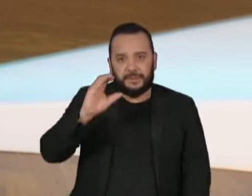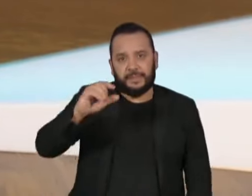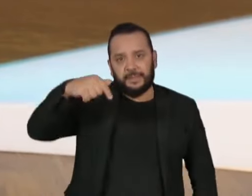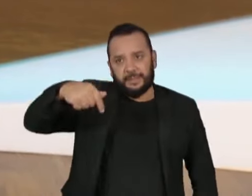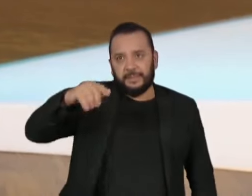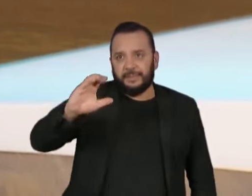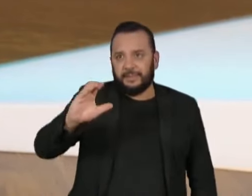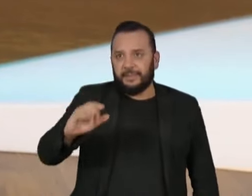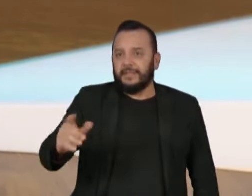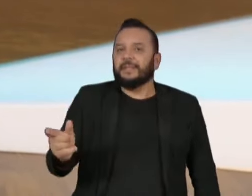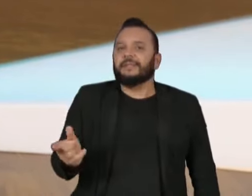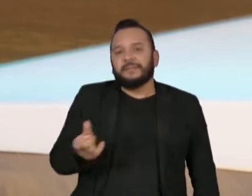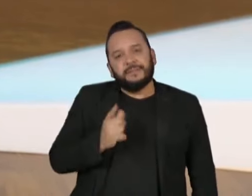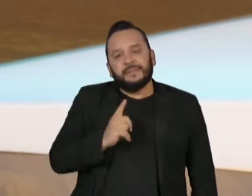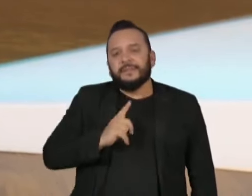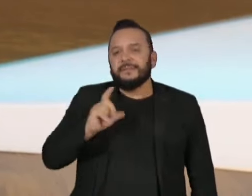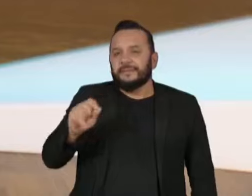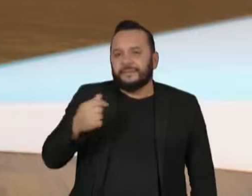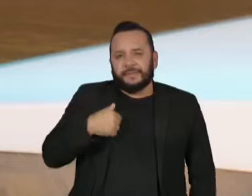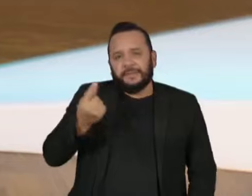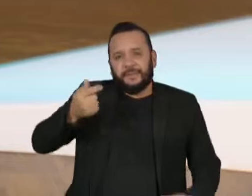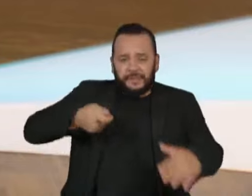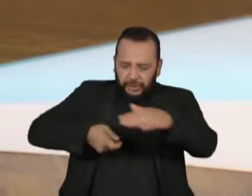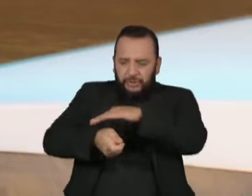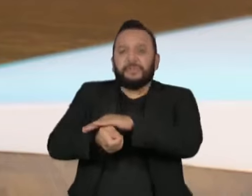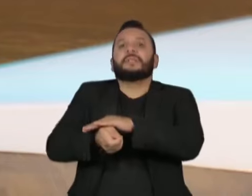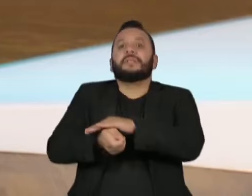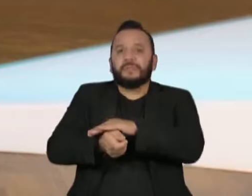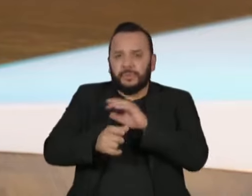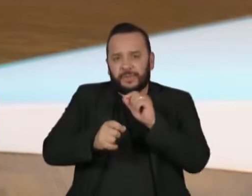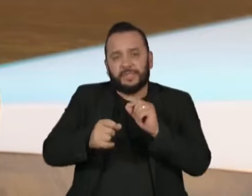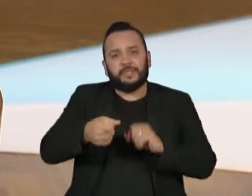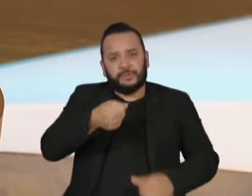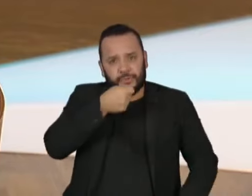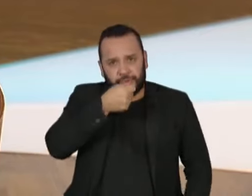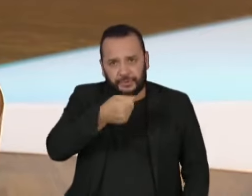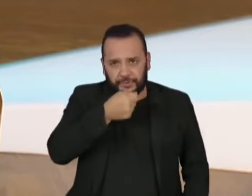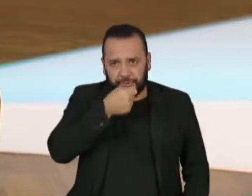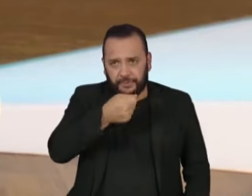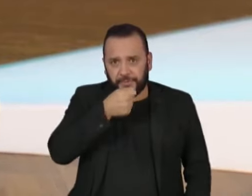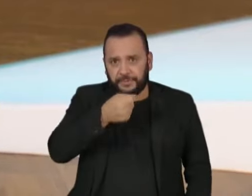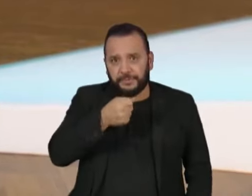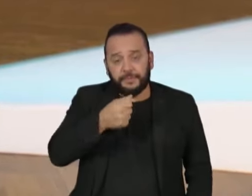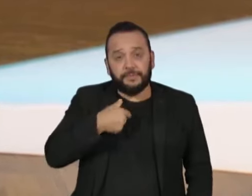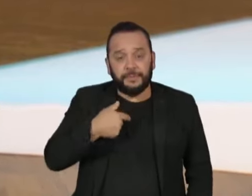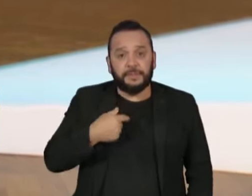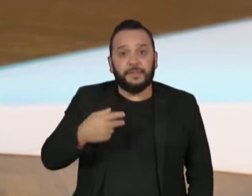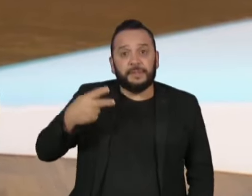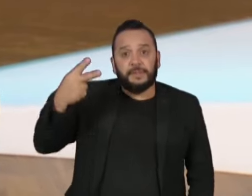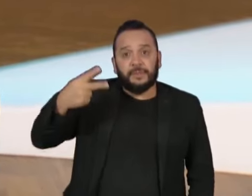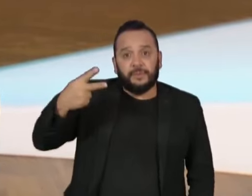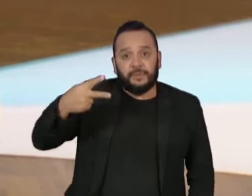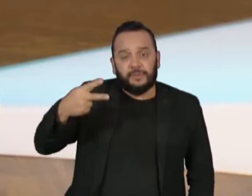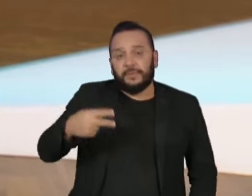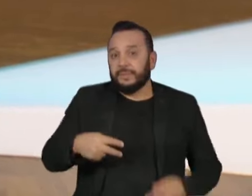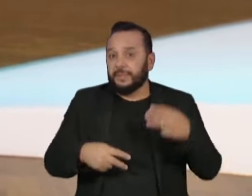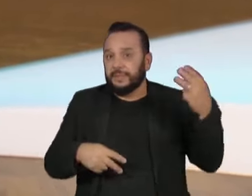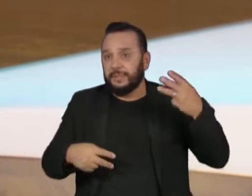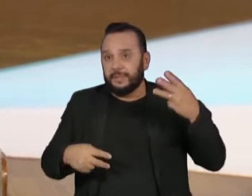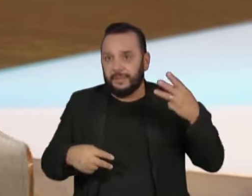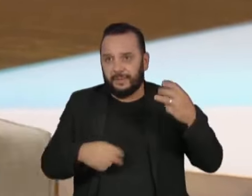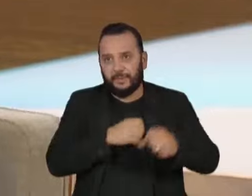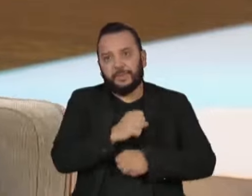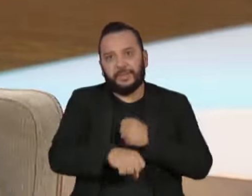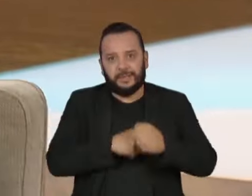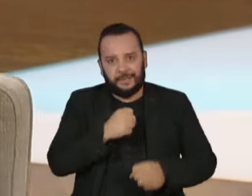uma grande sabedoria de inv em jornalismo no segundo e terceiro anos a gente